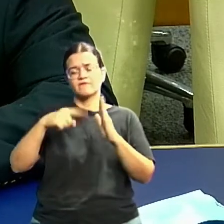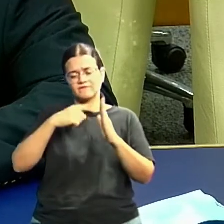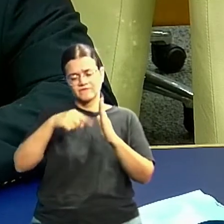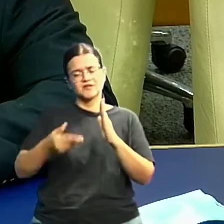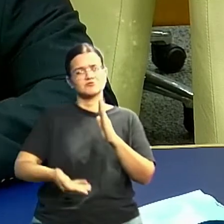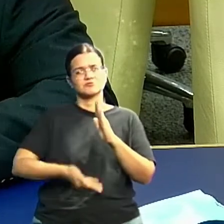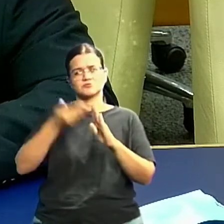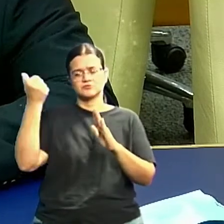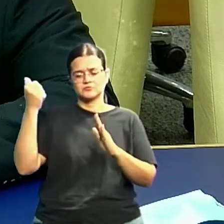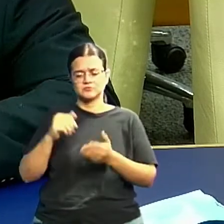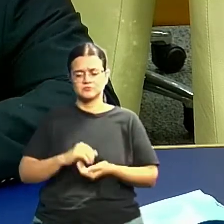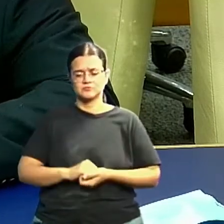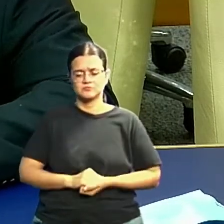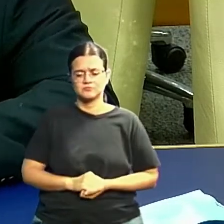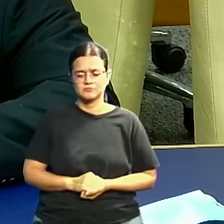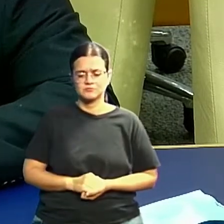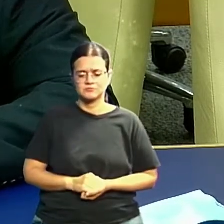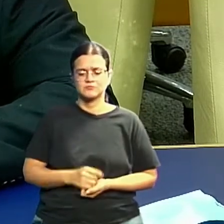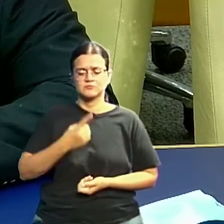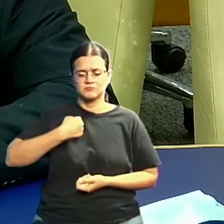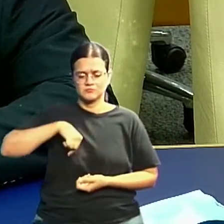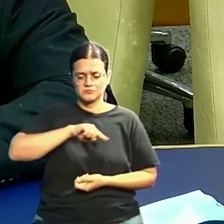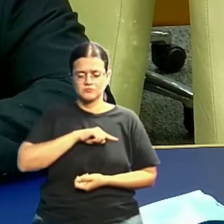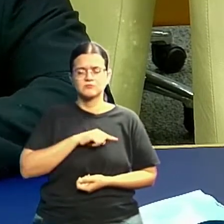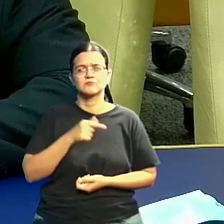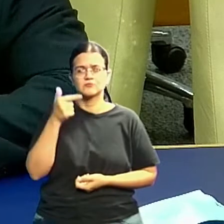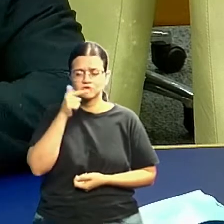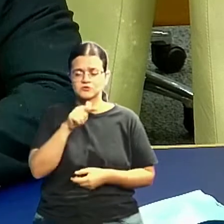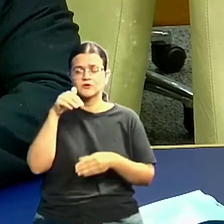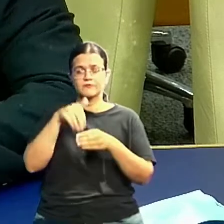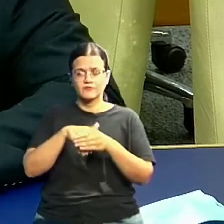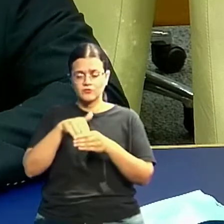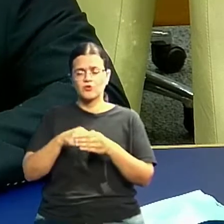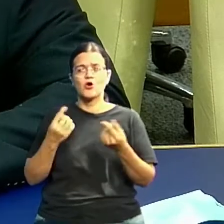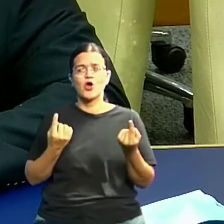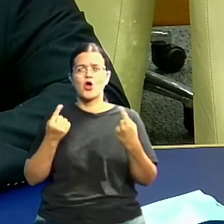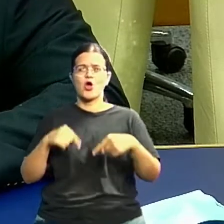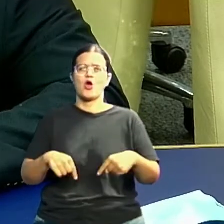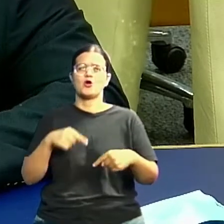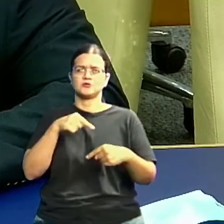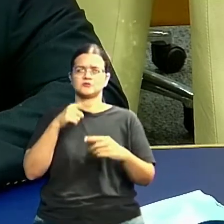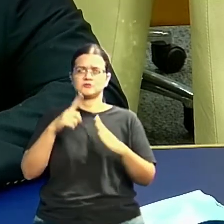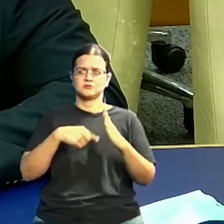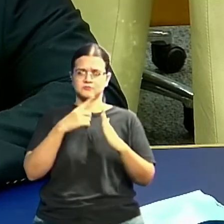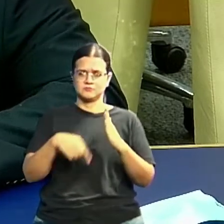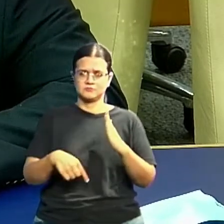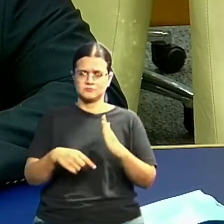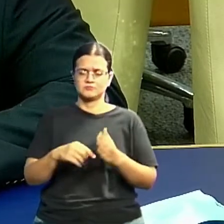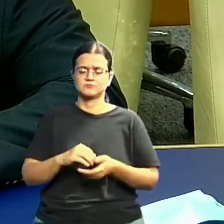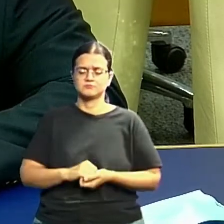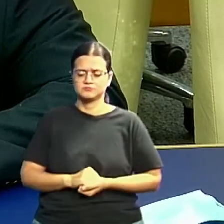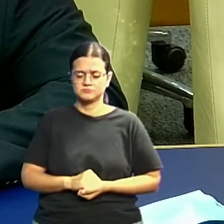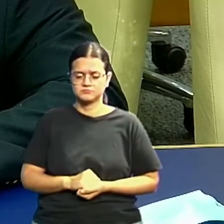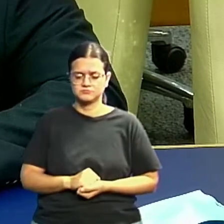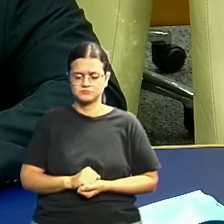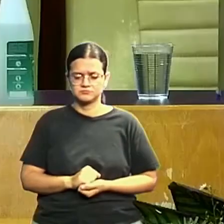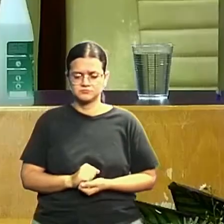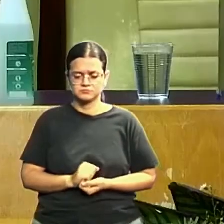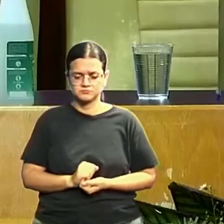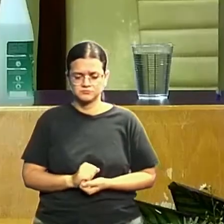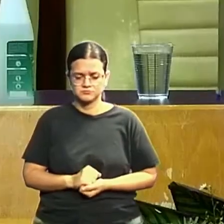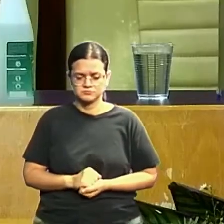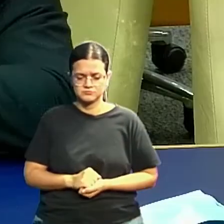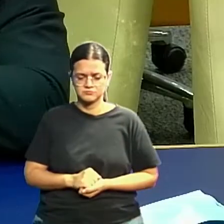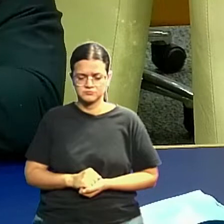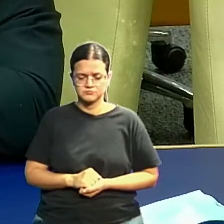vetar, nós poder votar contra o que está aí no projeto original. Derrubar o